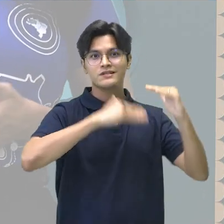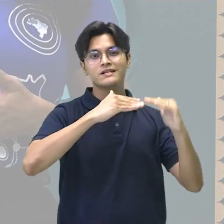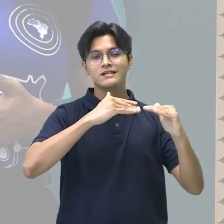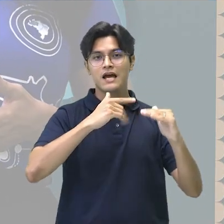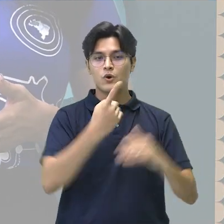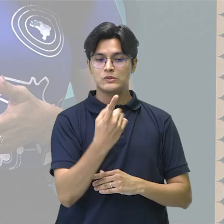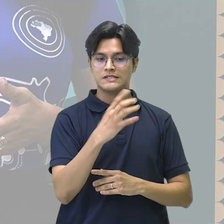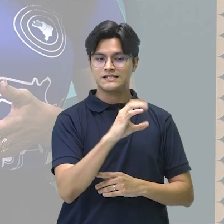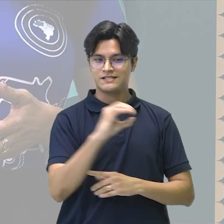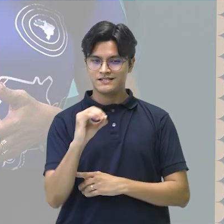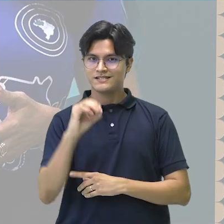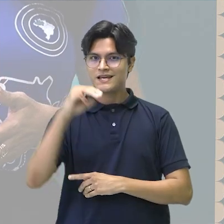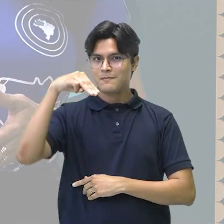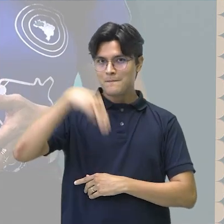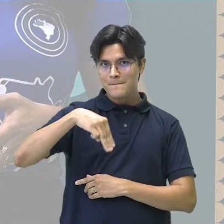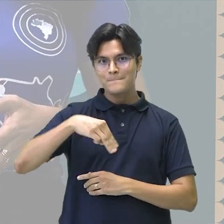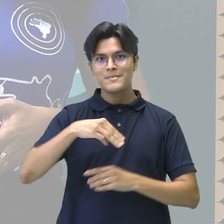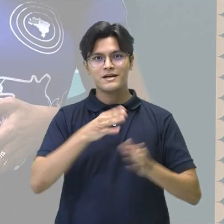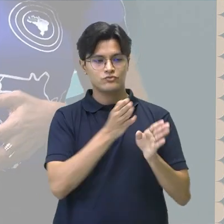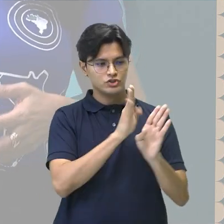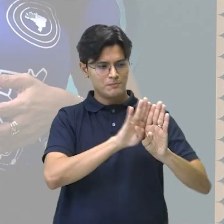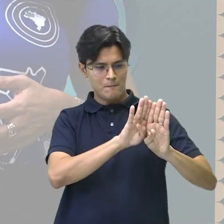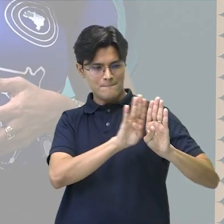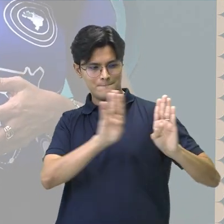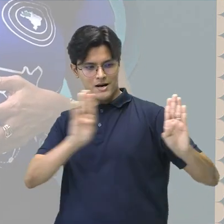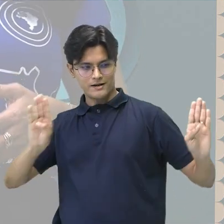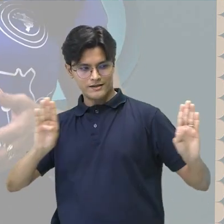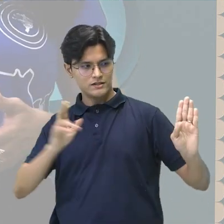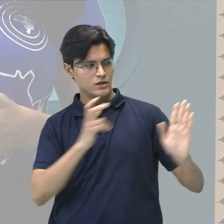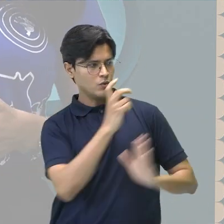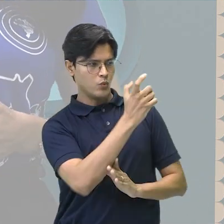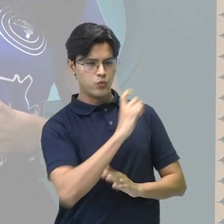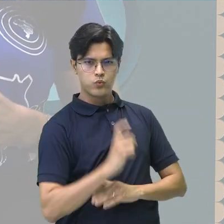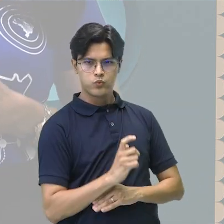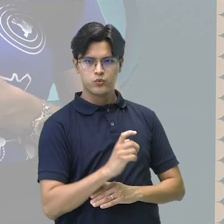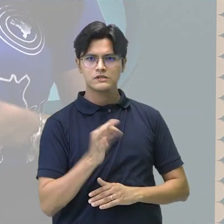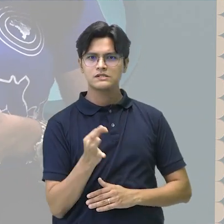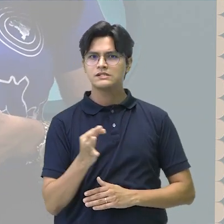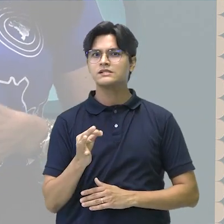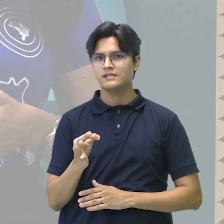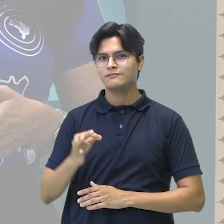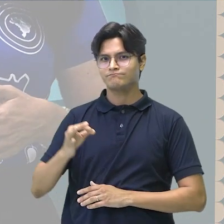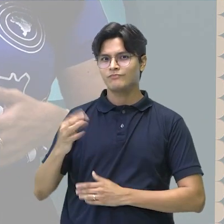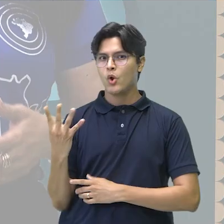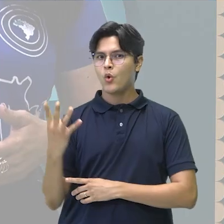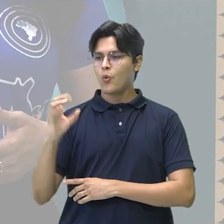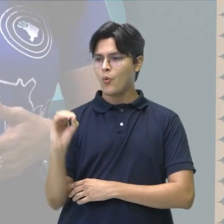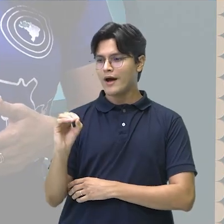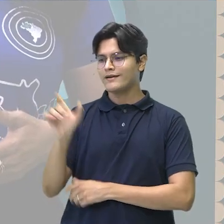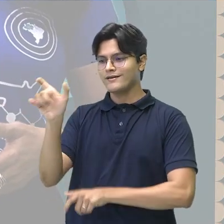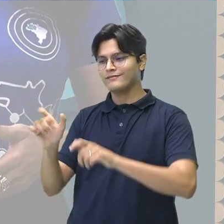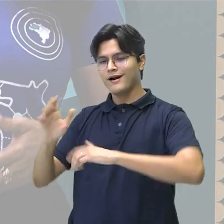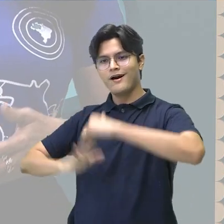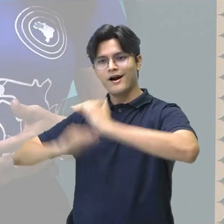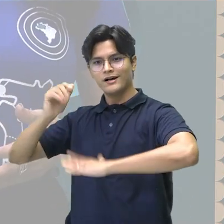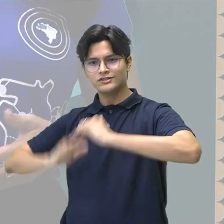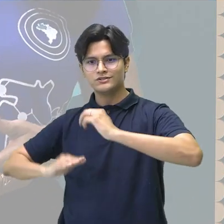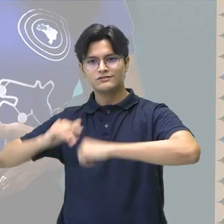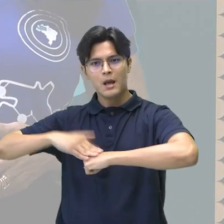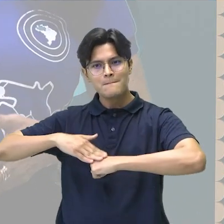de 40 artistas deixaram suas marcas cariocas, paulistas, mas também